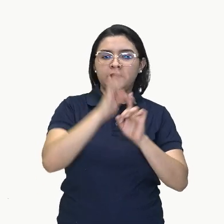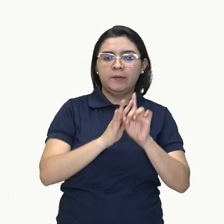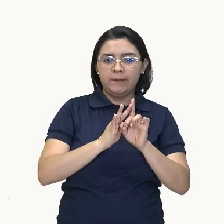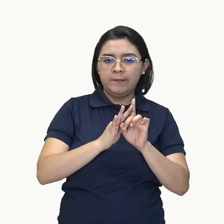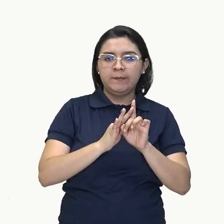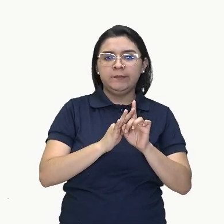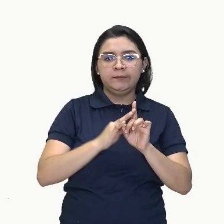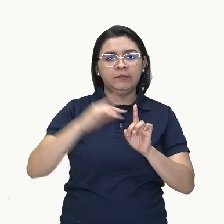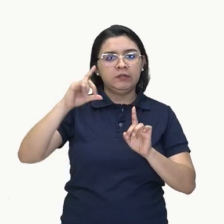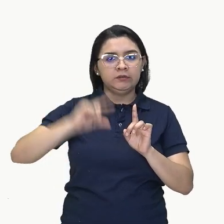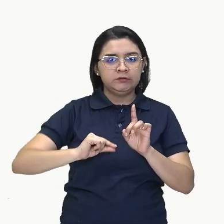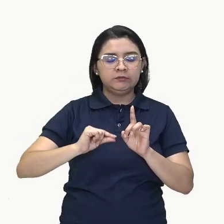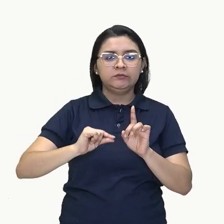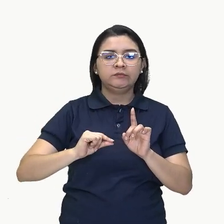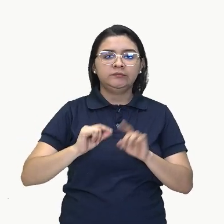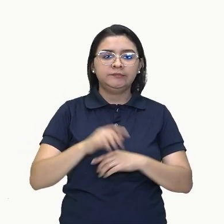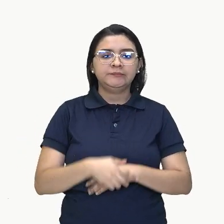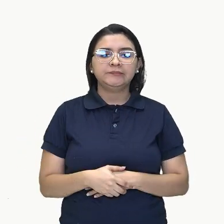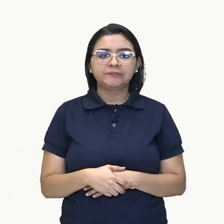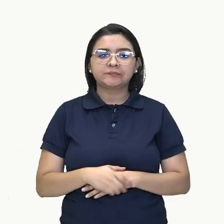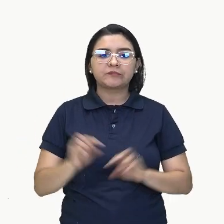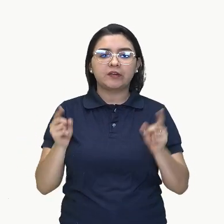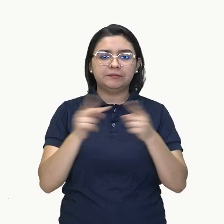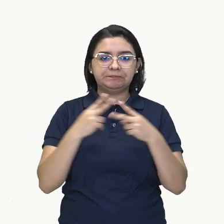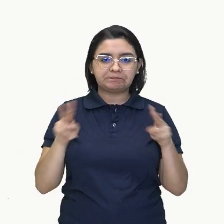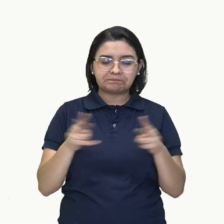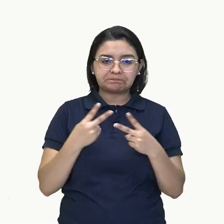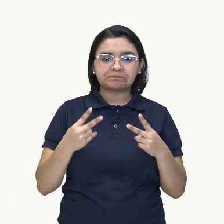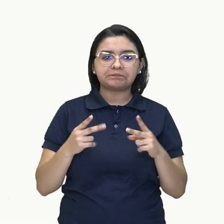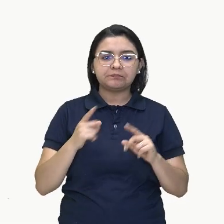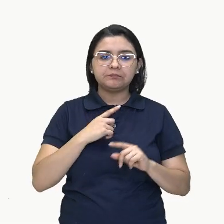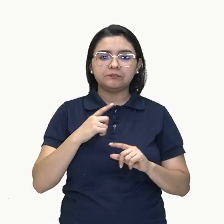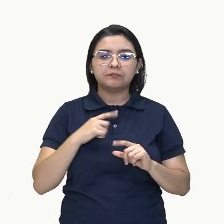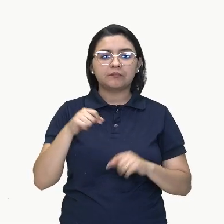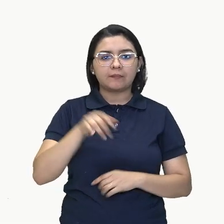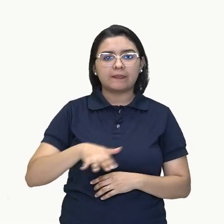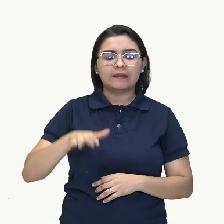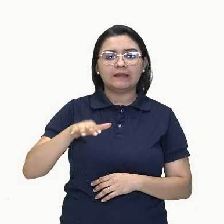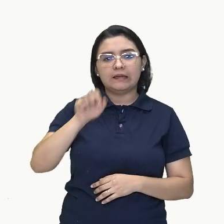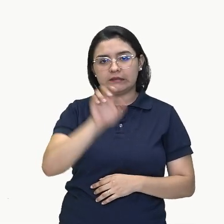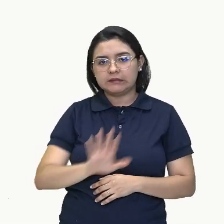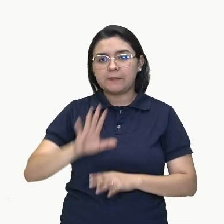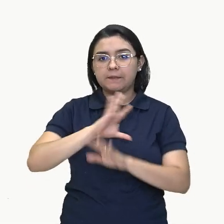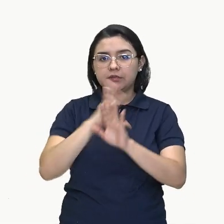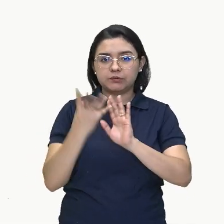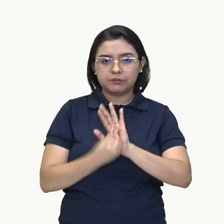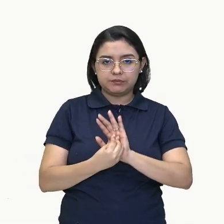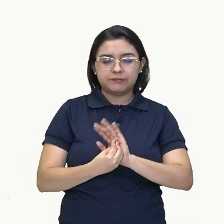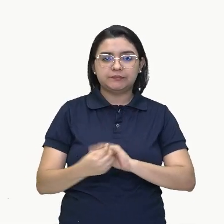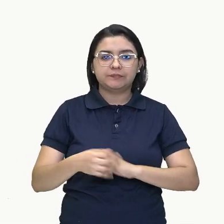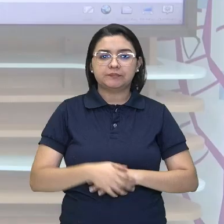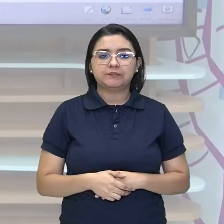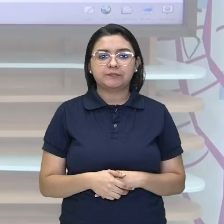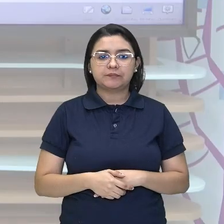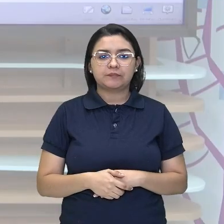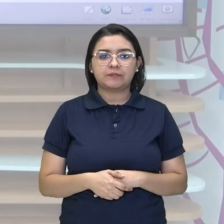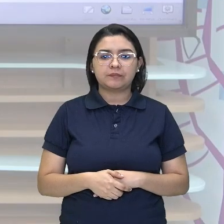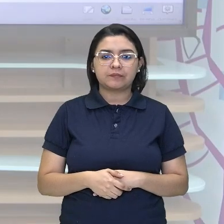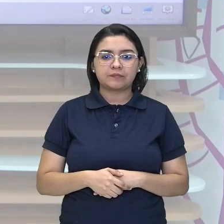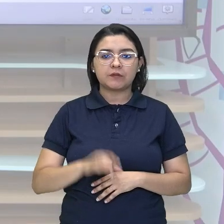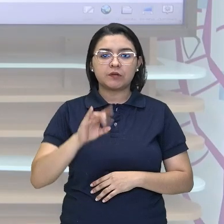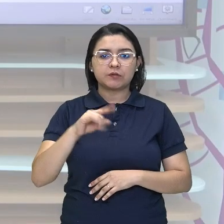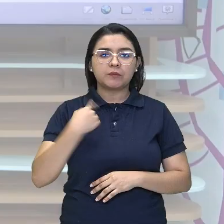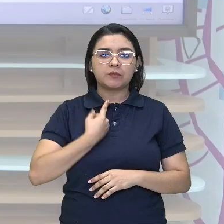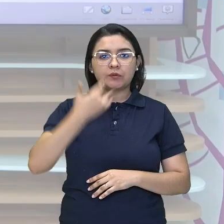tendem a diminuir com a presença dessa massa de ar, que vai atuar também na Amazônia, certo? Apenas para a